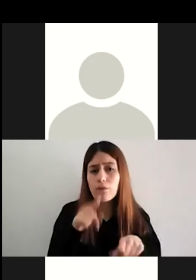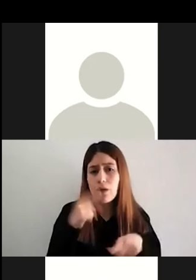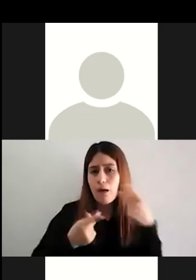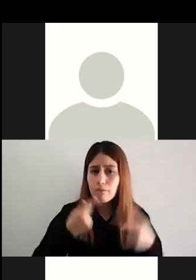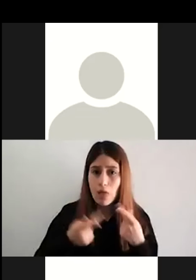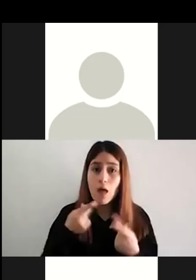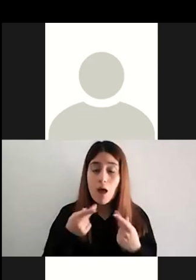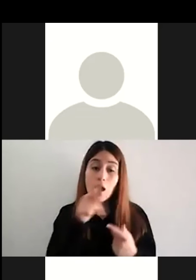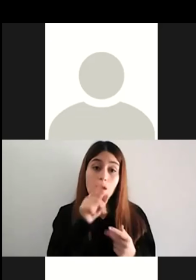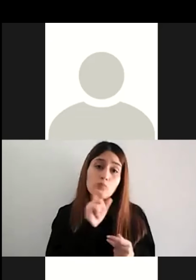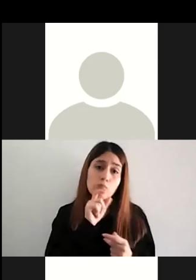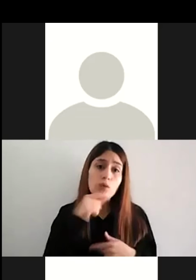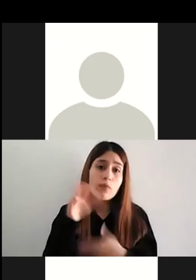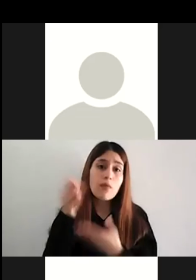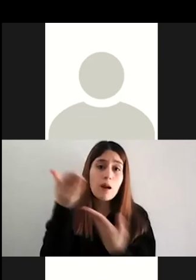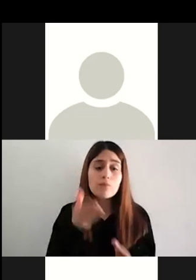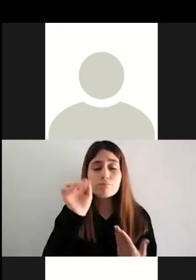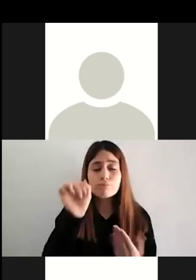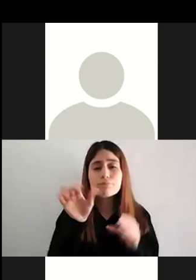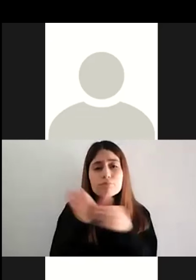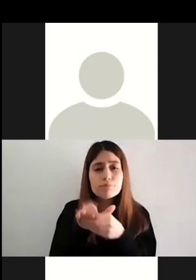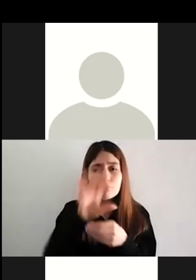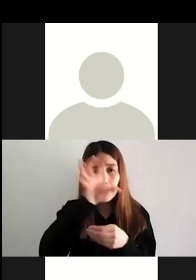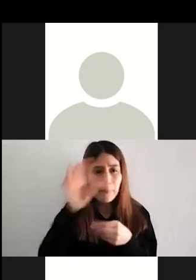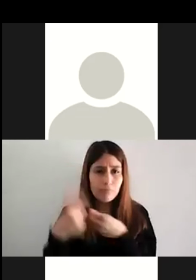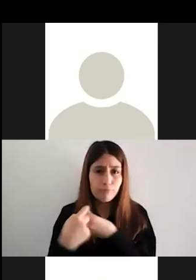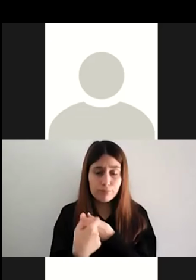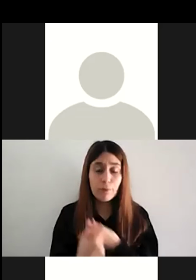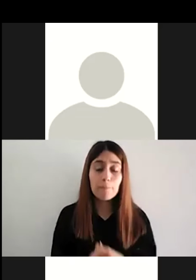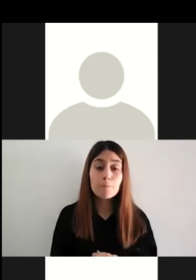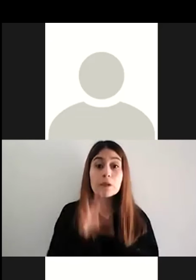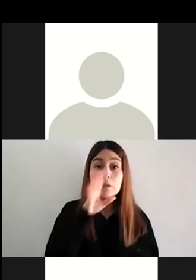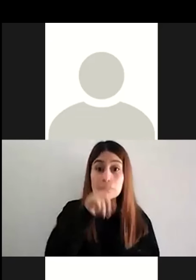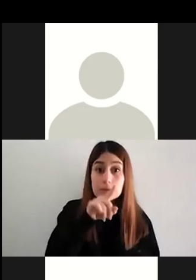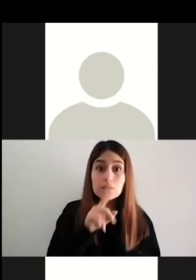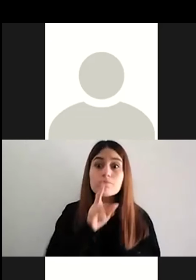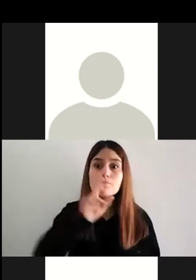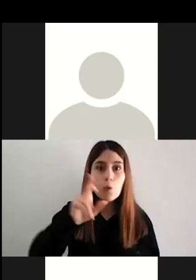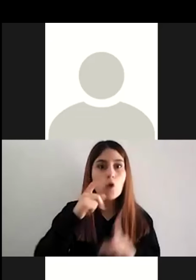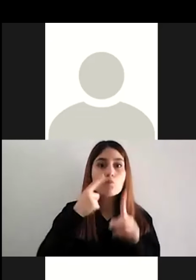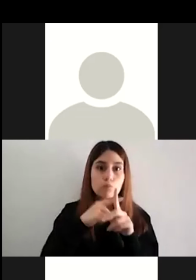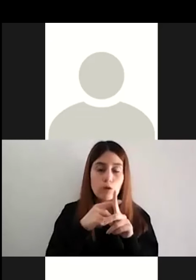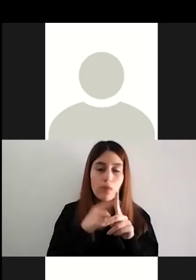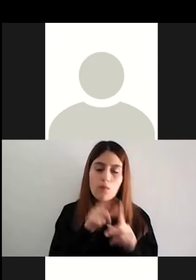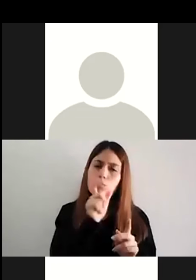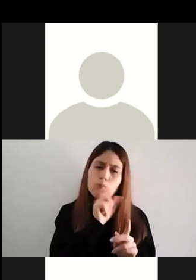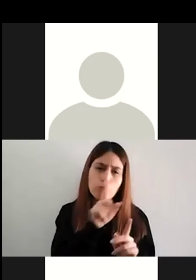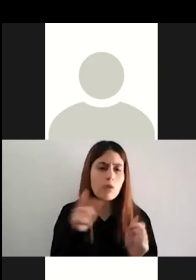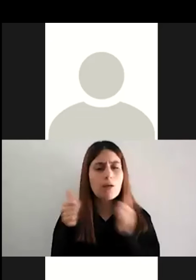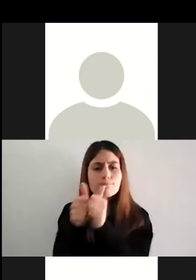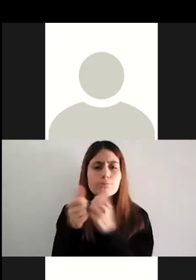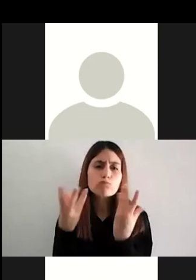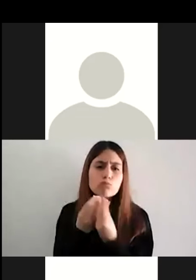seria apresentado junto do Board of Member States. No caso favorável, as candidaturas seguiam o trajeto normal,